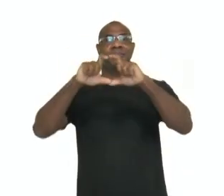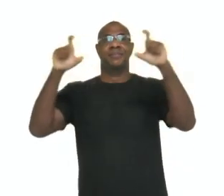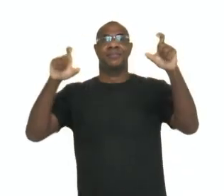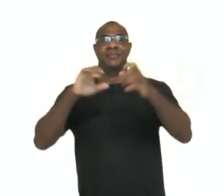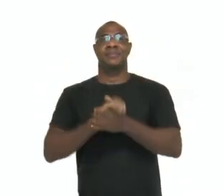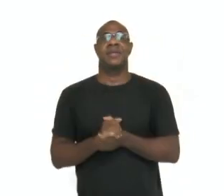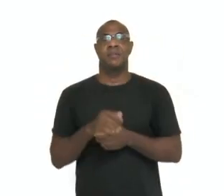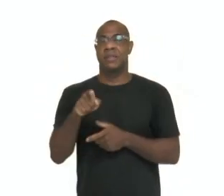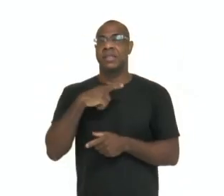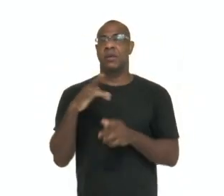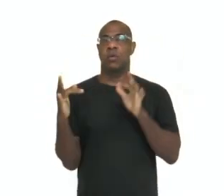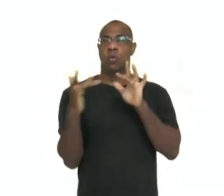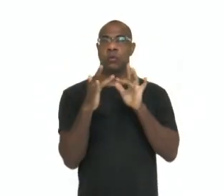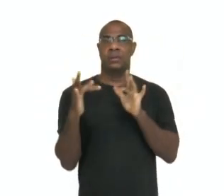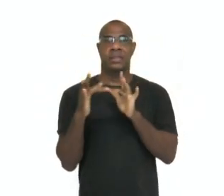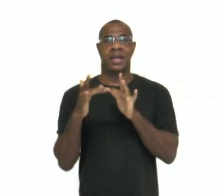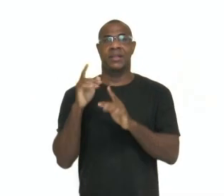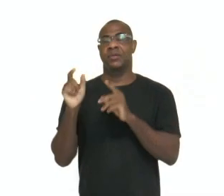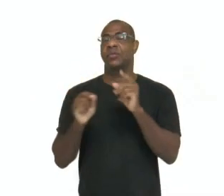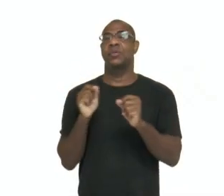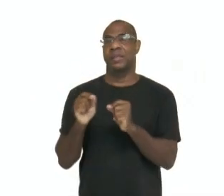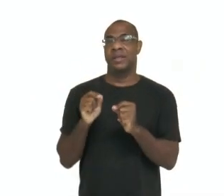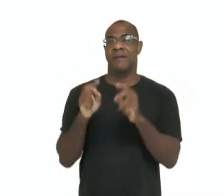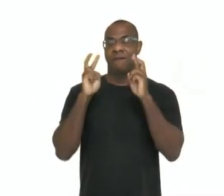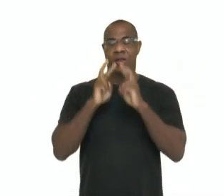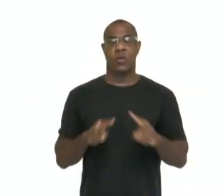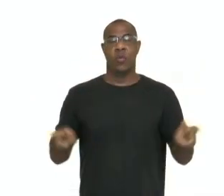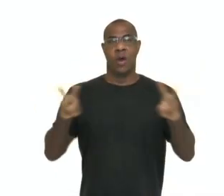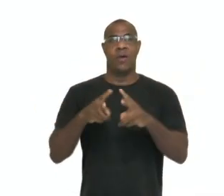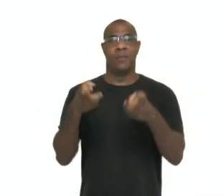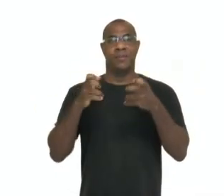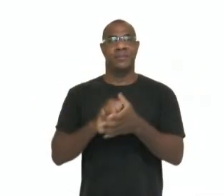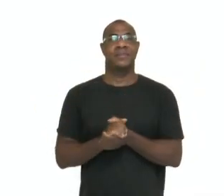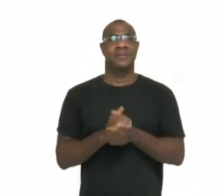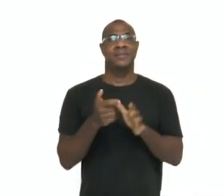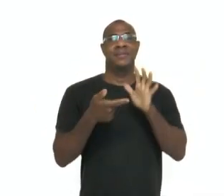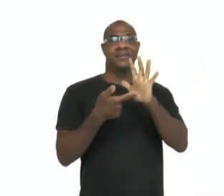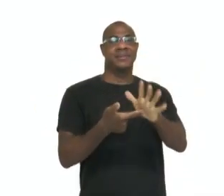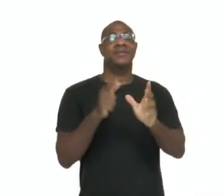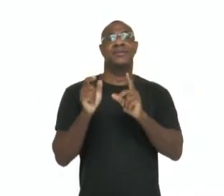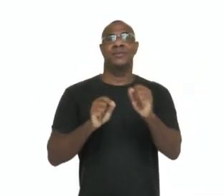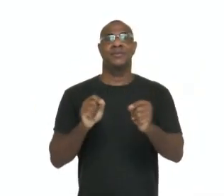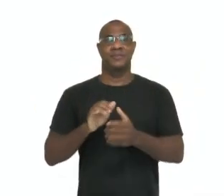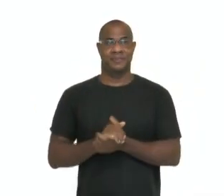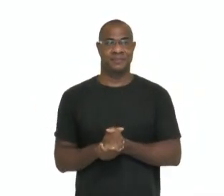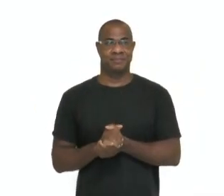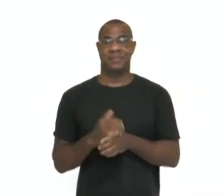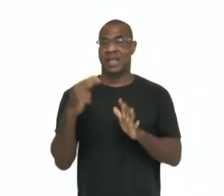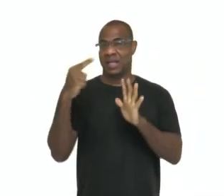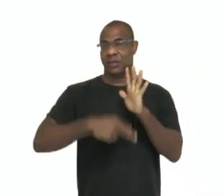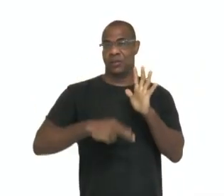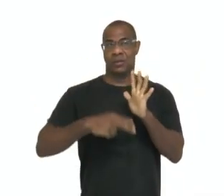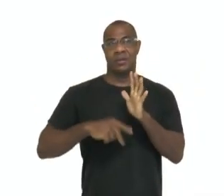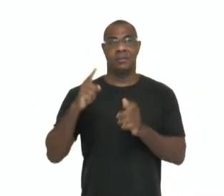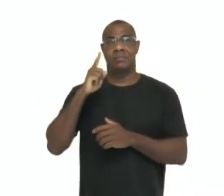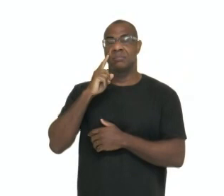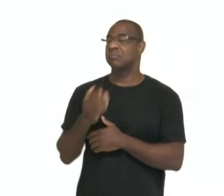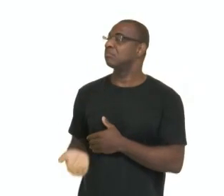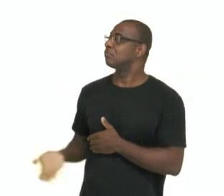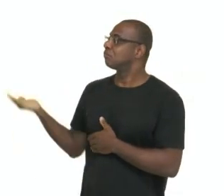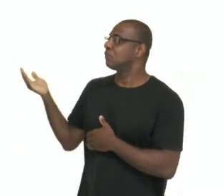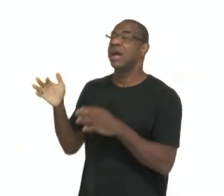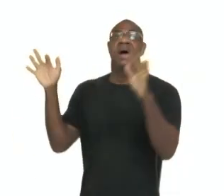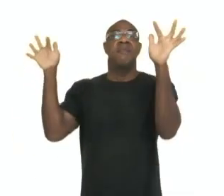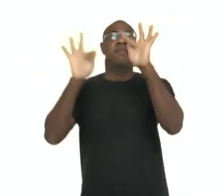contato visual com quem é a personagem. Apresento a vocês, agora, na leitura, a